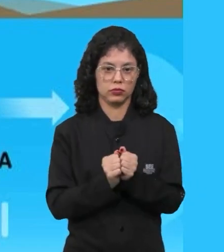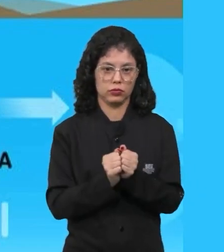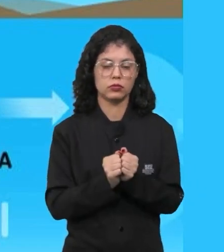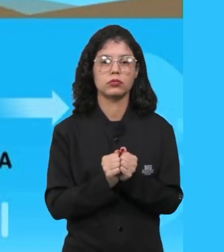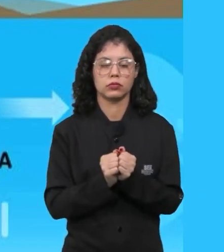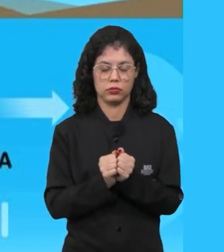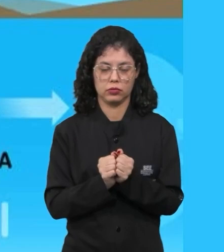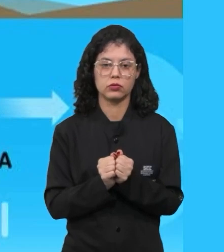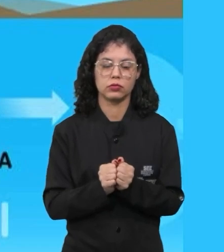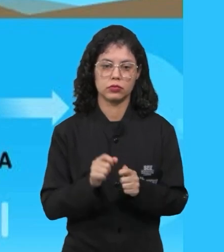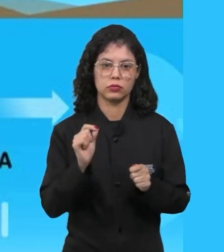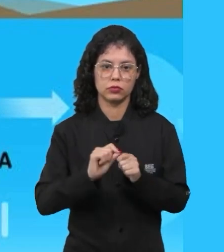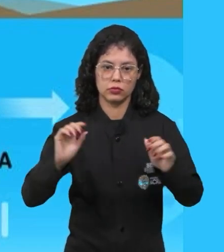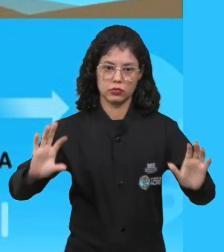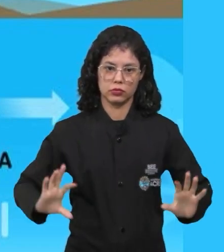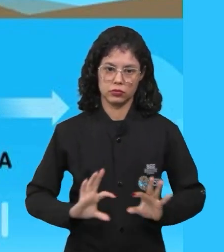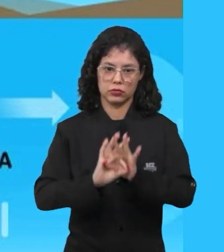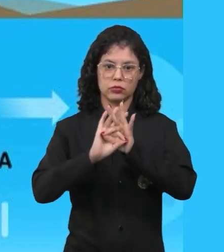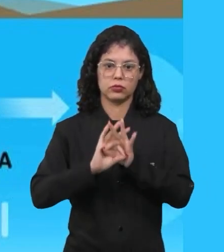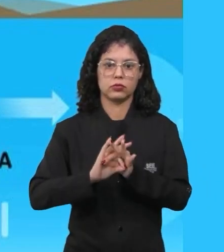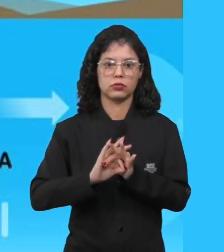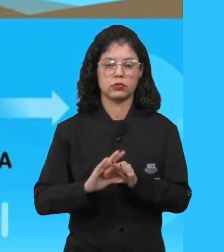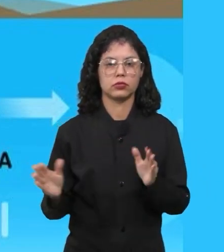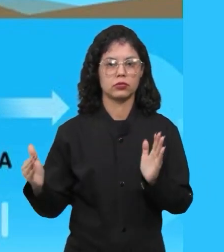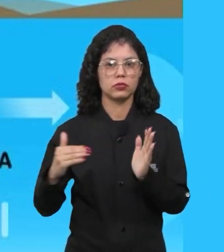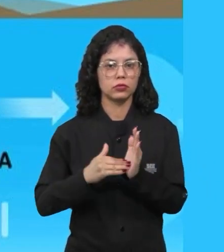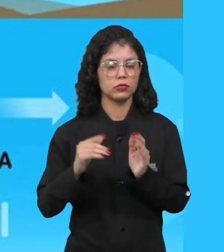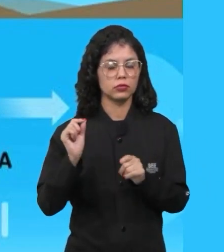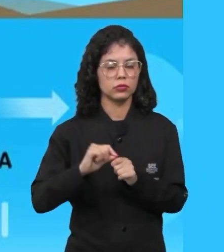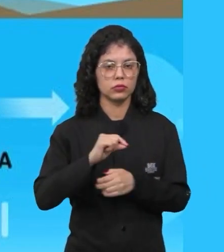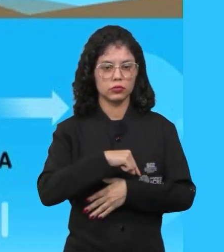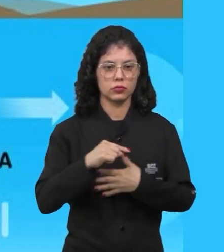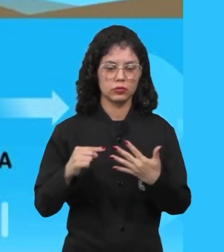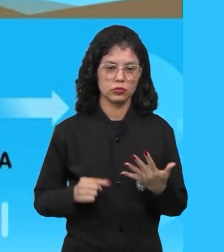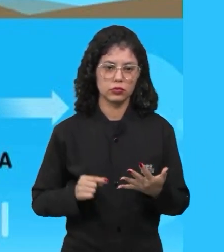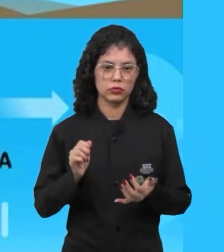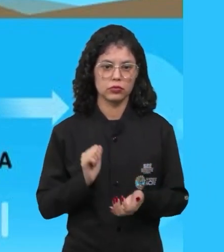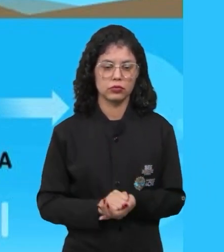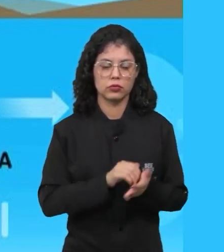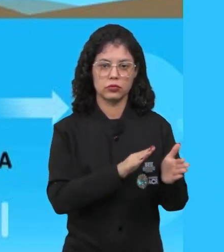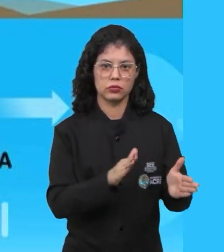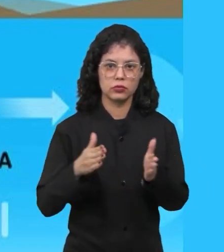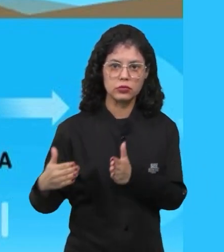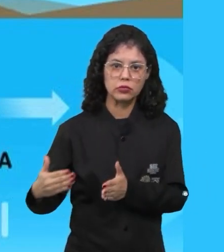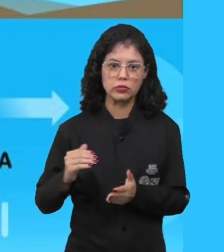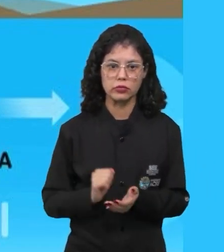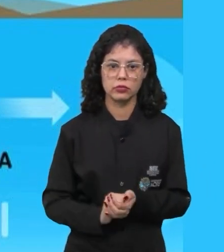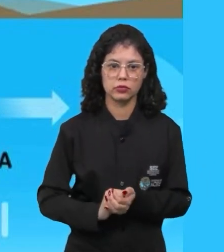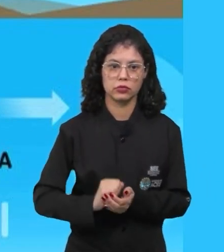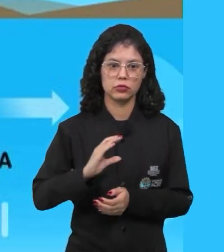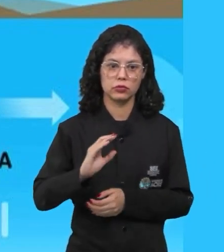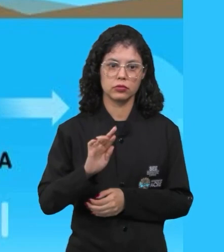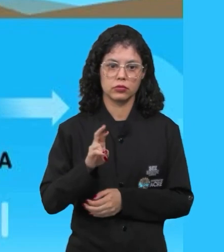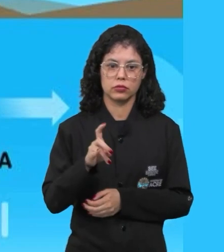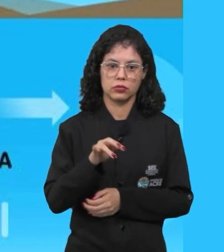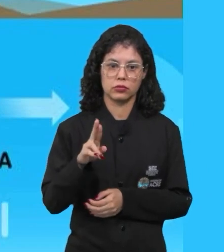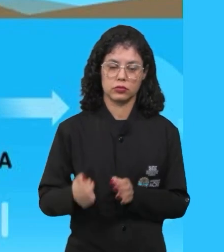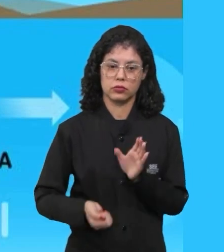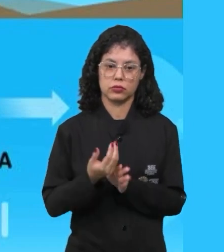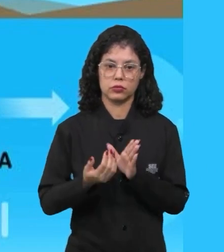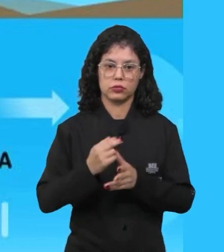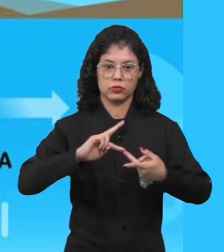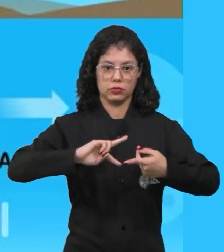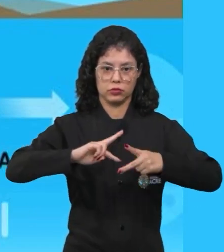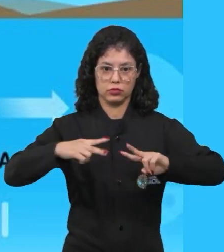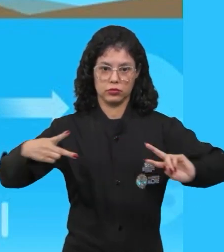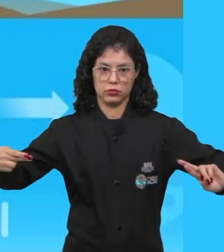juntando, né, elas iam fazendo essas ligações até formar os coacervados. E a partir desses coacervados, né, a gente tinha ali a produção da